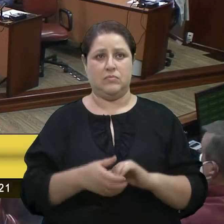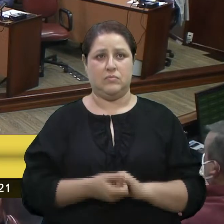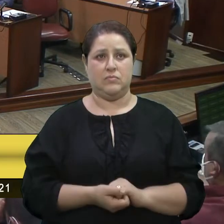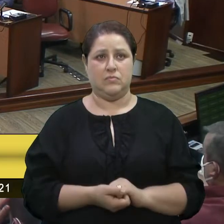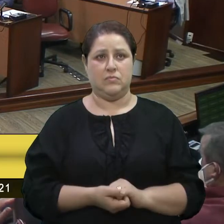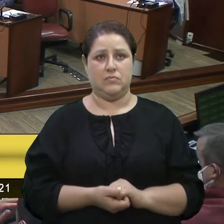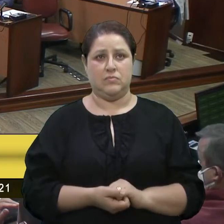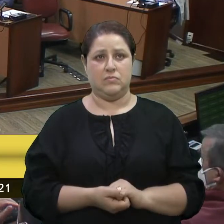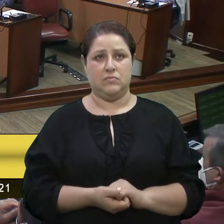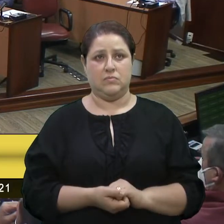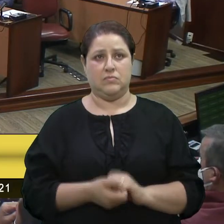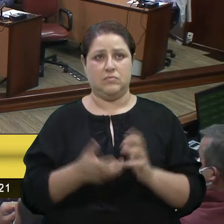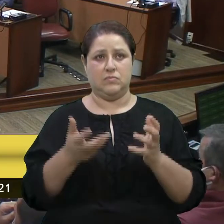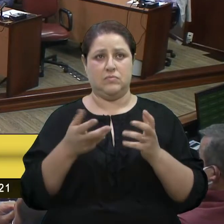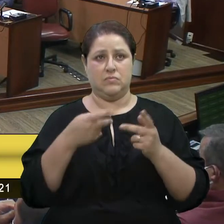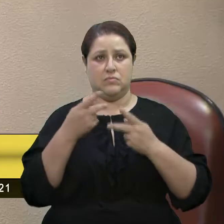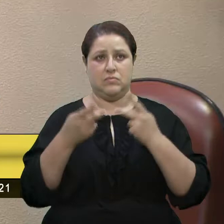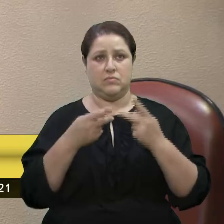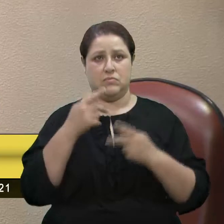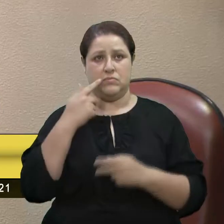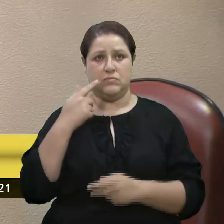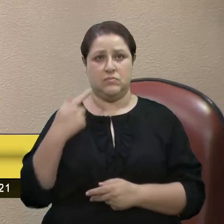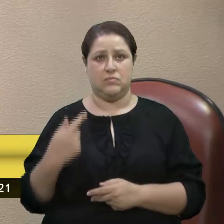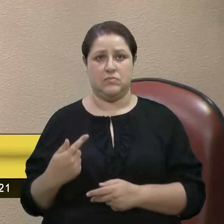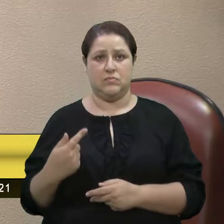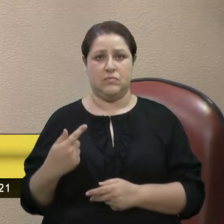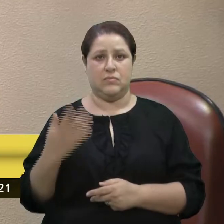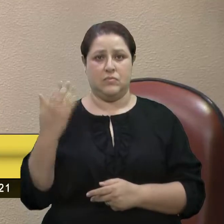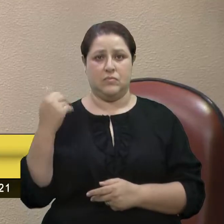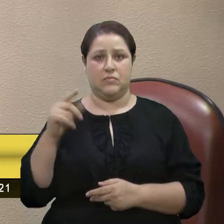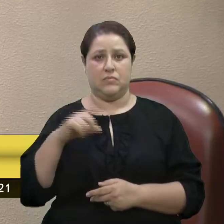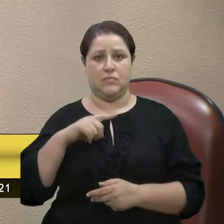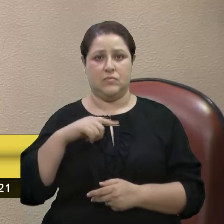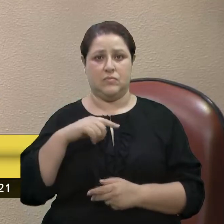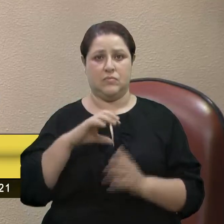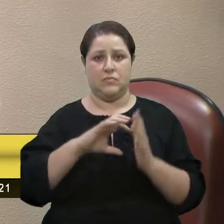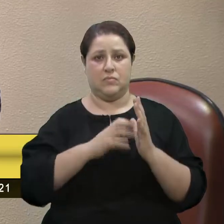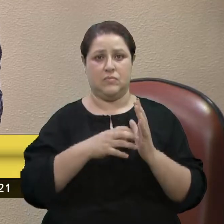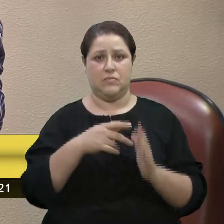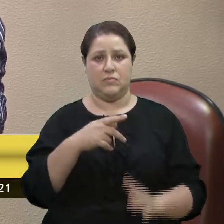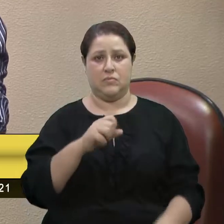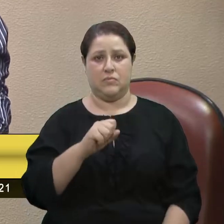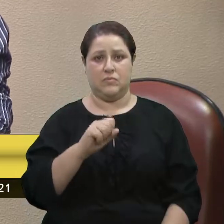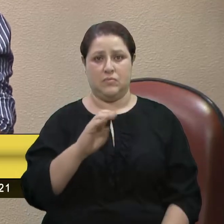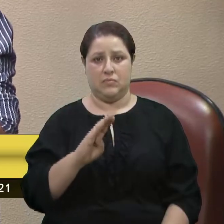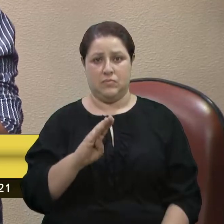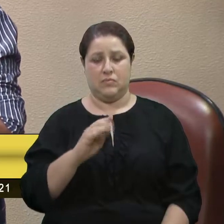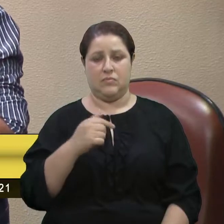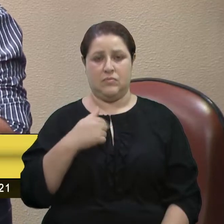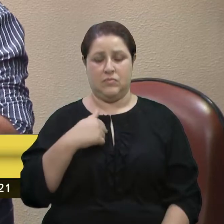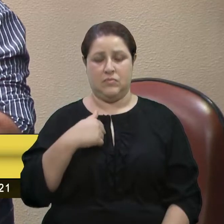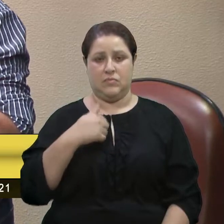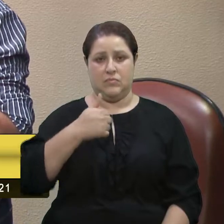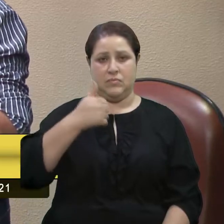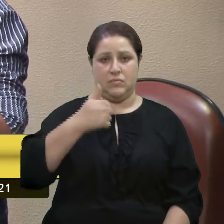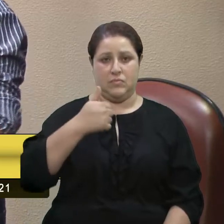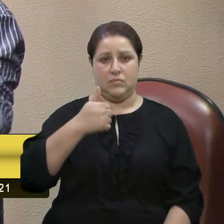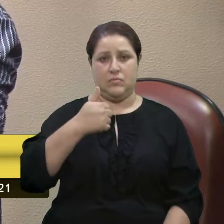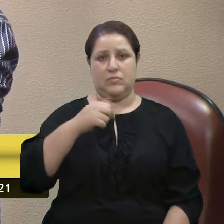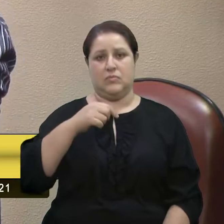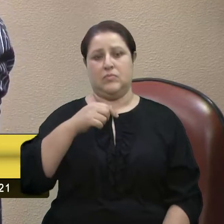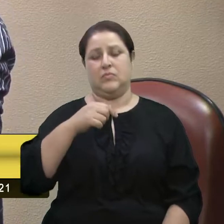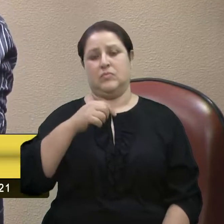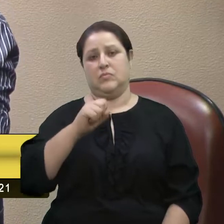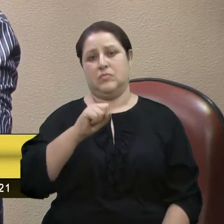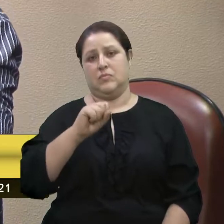só para finalizar, quero dizer que a Gladys, quando ela era do PSB, eu fiquei primeiro suplente, ela ficou segunda suplente. E